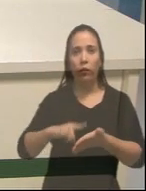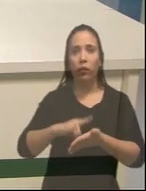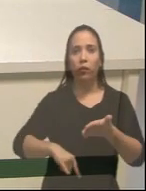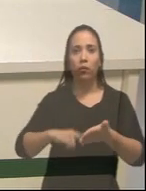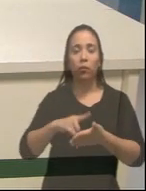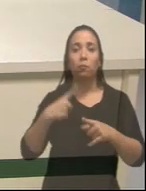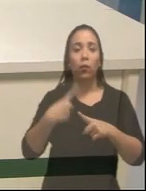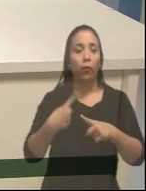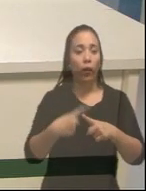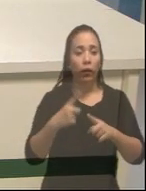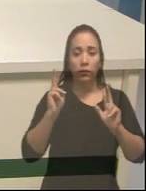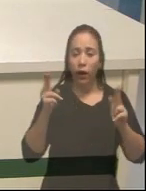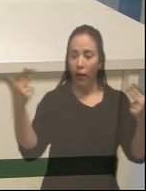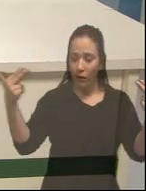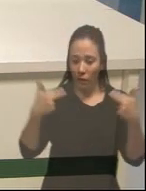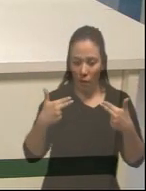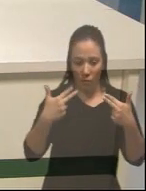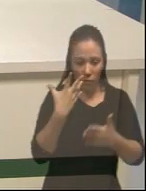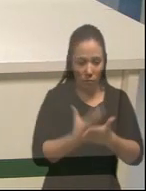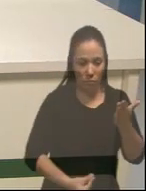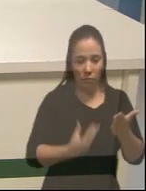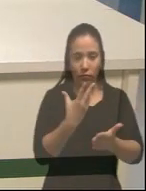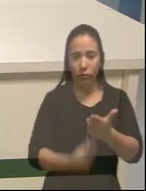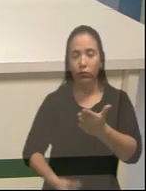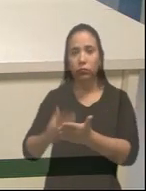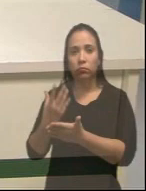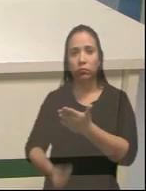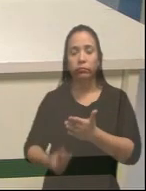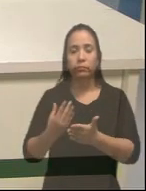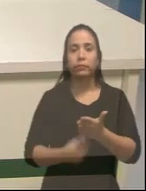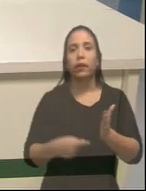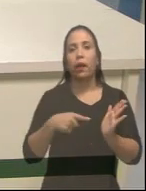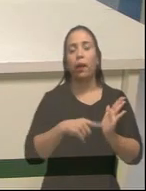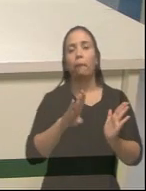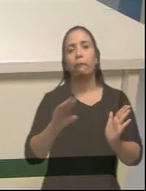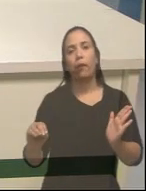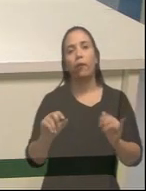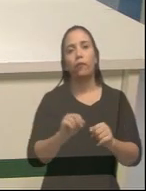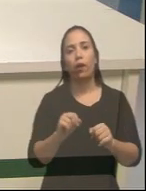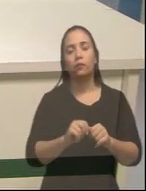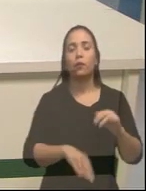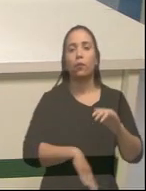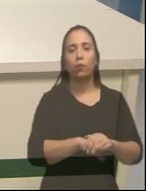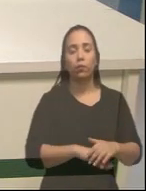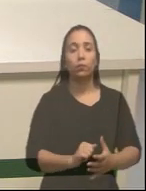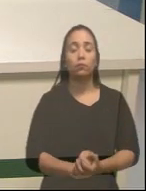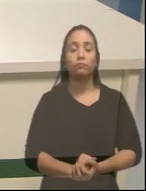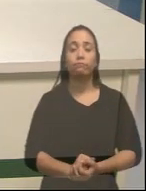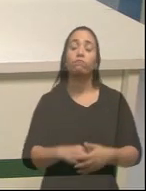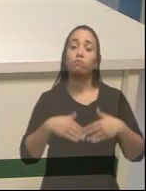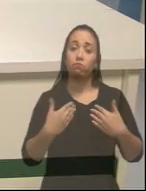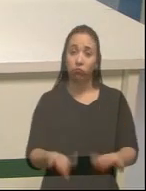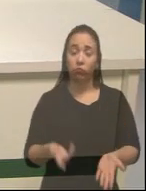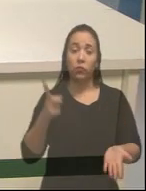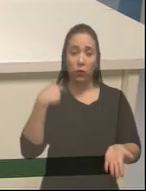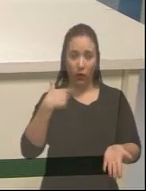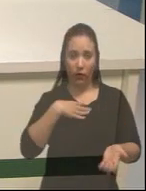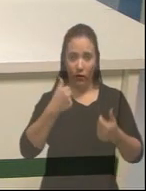identidade. Porque BO já é um documento. De tanto roubo, tanta perda que assalto, né? Que assalto. De posse do BO